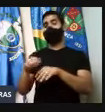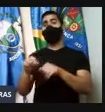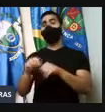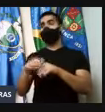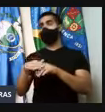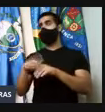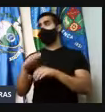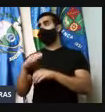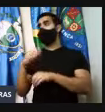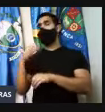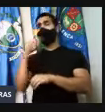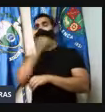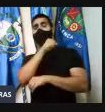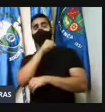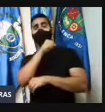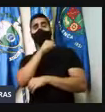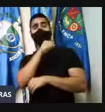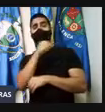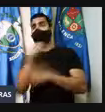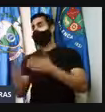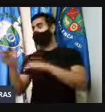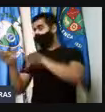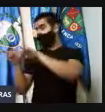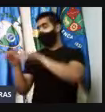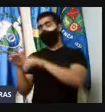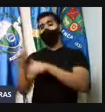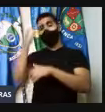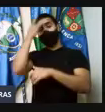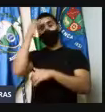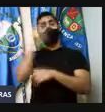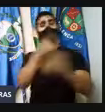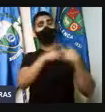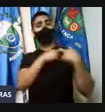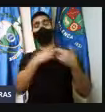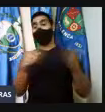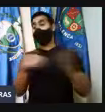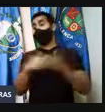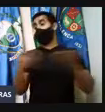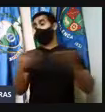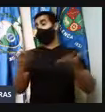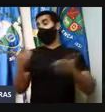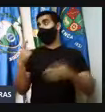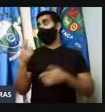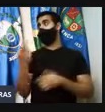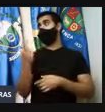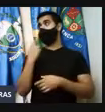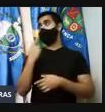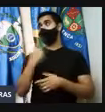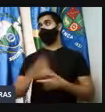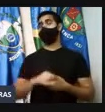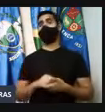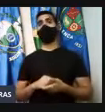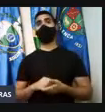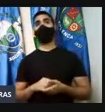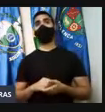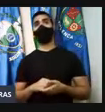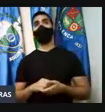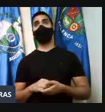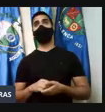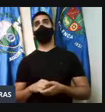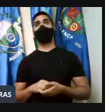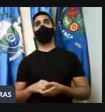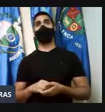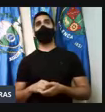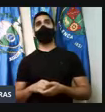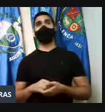urgência nessa convocação. E até agora a gente não teve resposta. Então, endossando até, eu acho